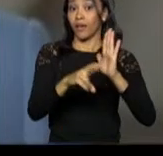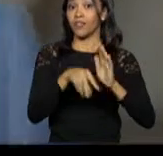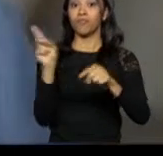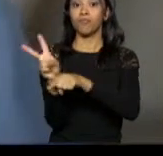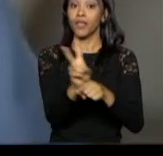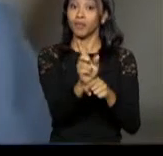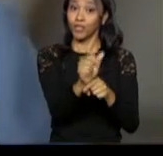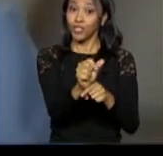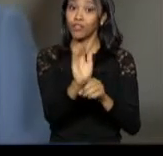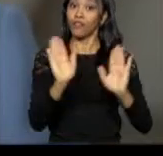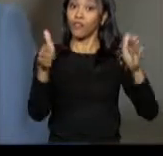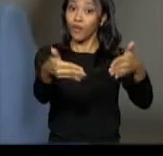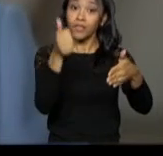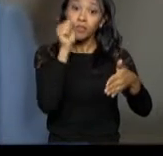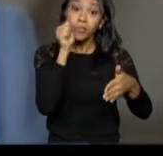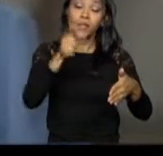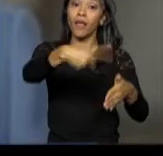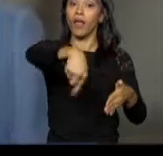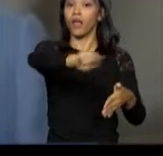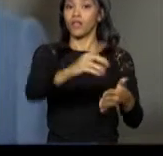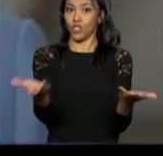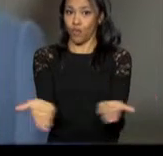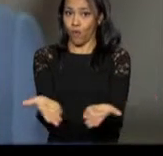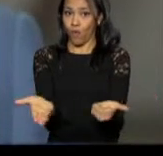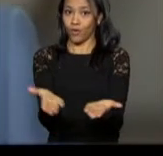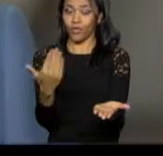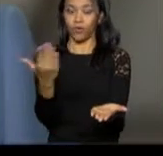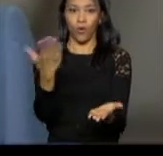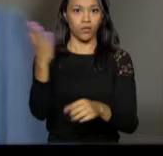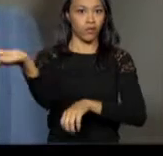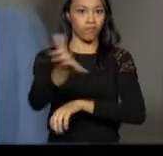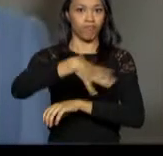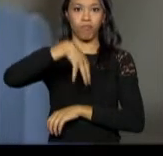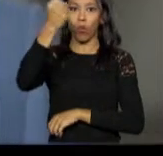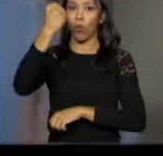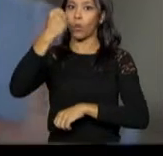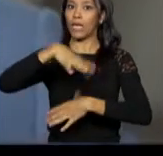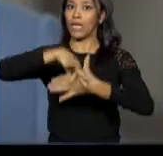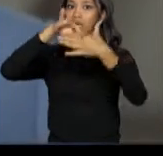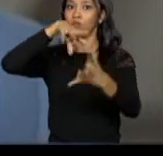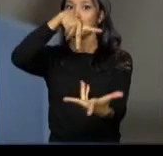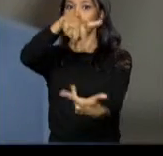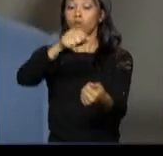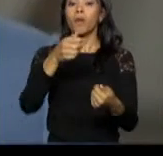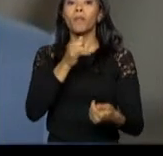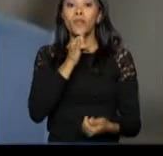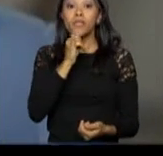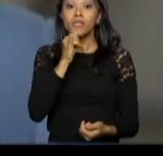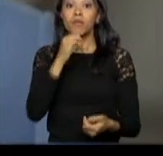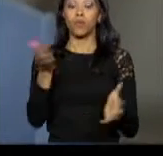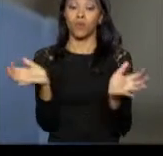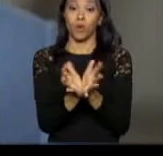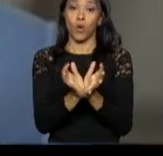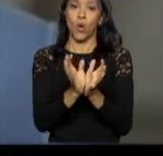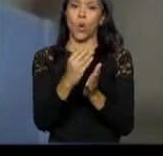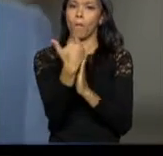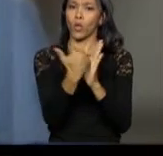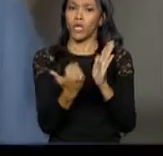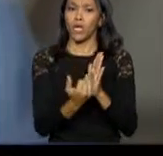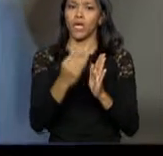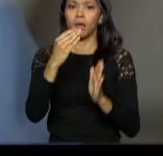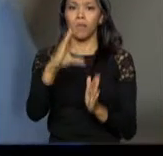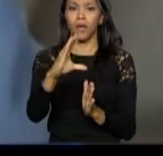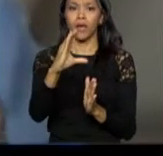mulheres e, neste item, somos hoje destaque no mundo. Veja o caso do programa Crescer, que é